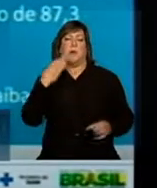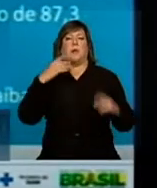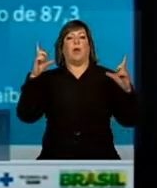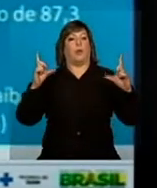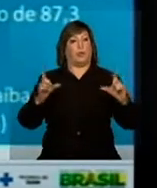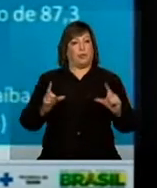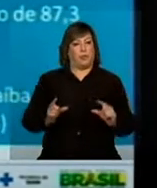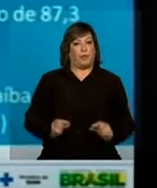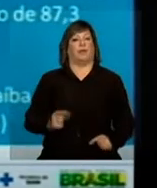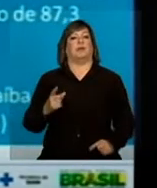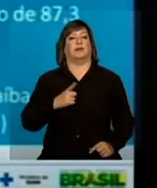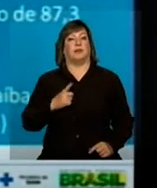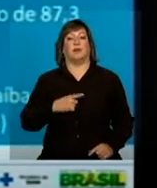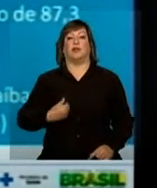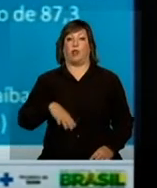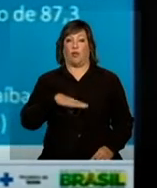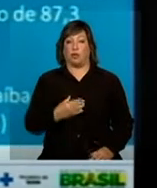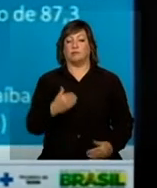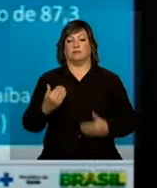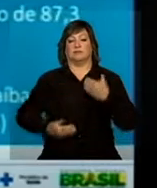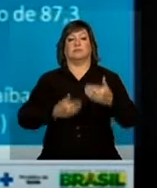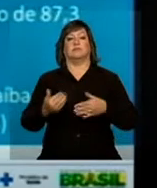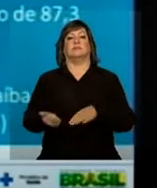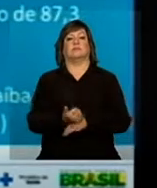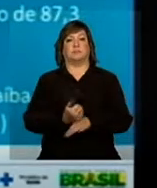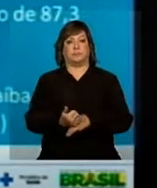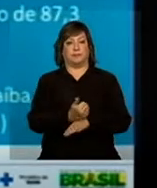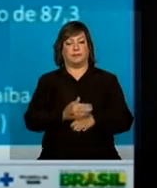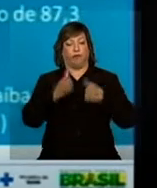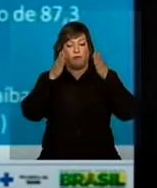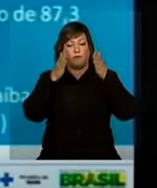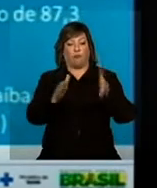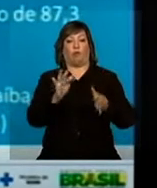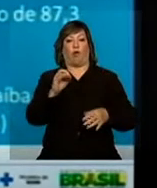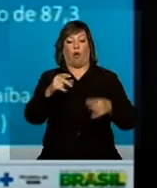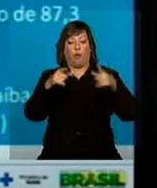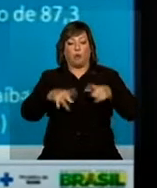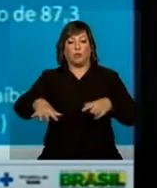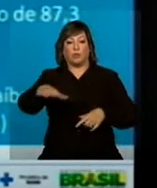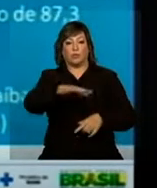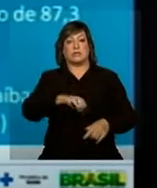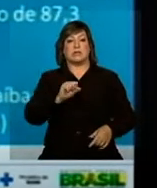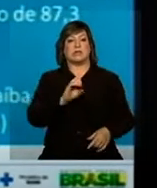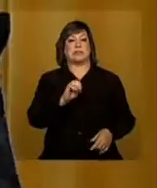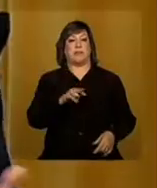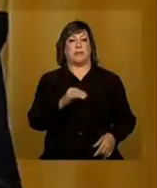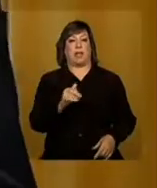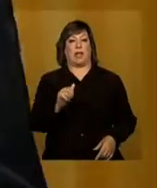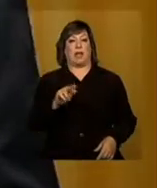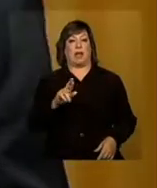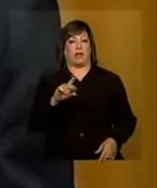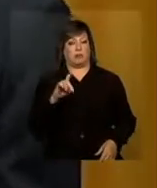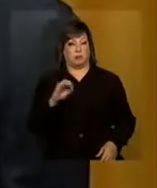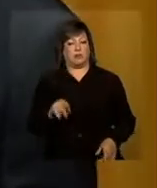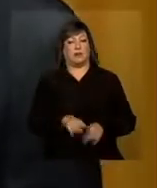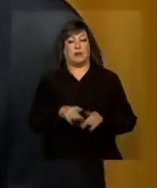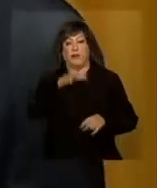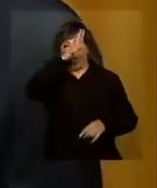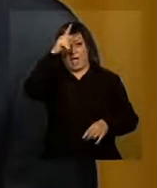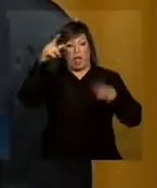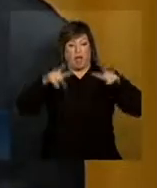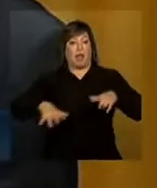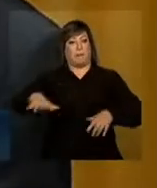Nordeste e nosso desafio passa a ser cada vez mais os focos das regiões no semiárido, na Amazônia, que pelas dificuldades